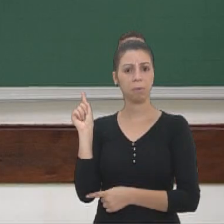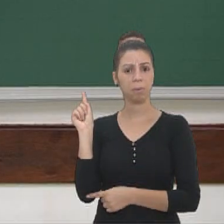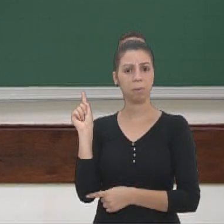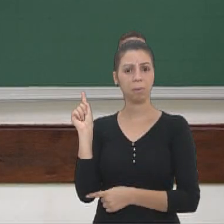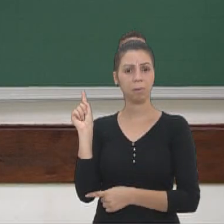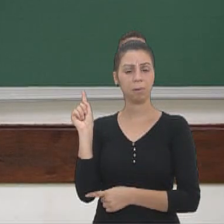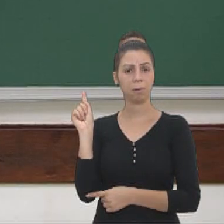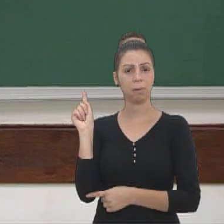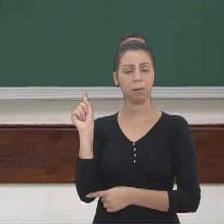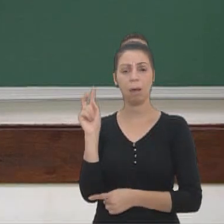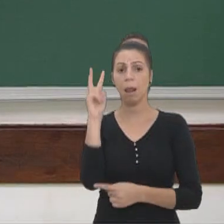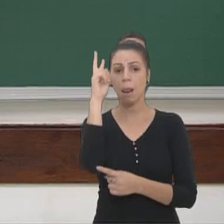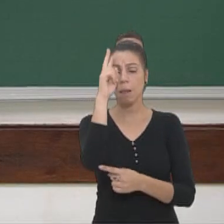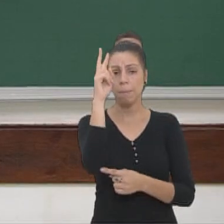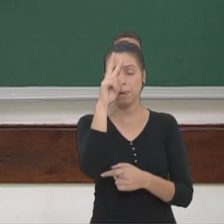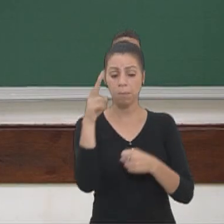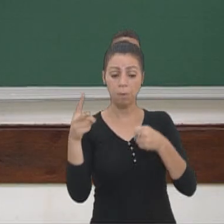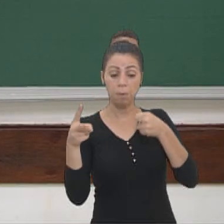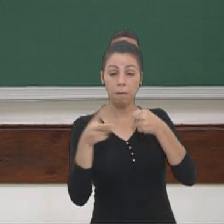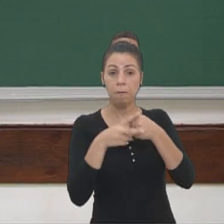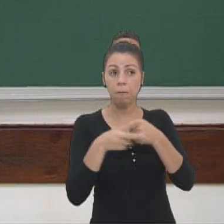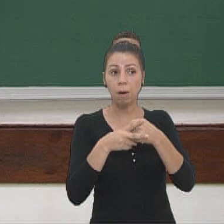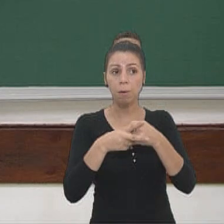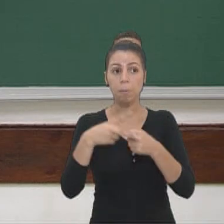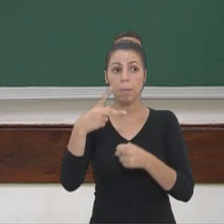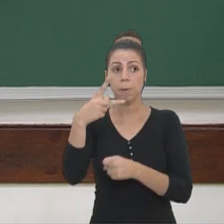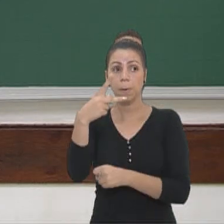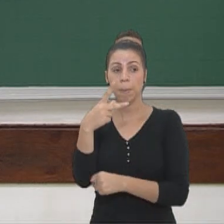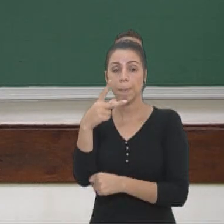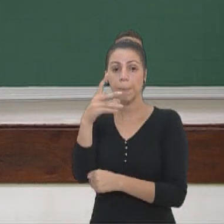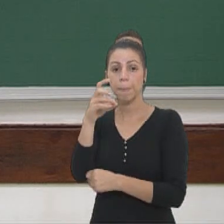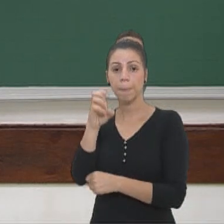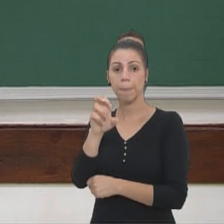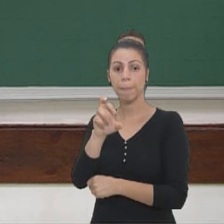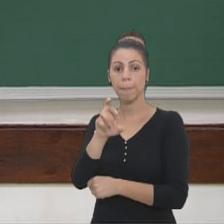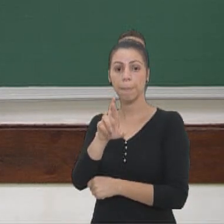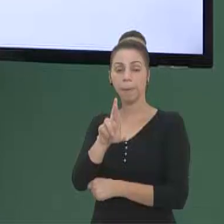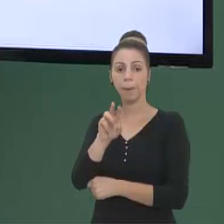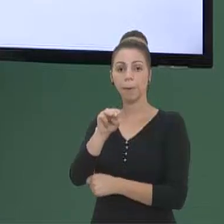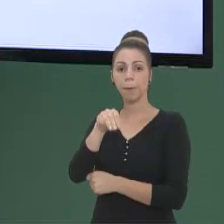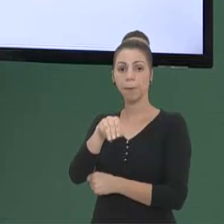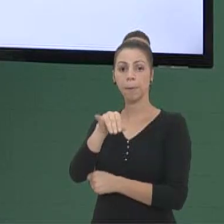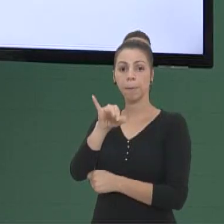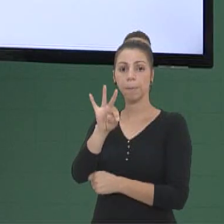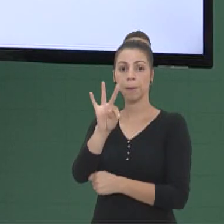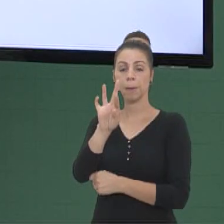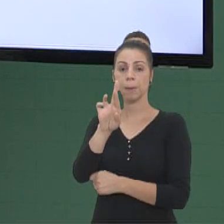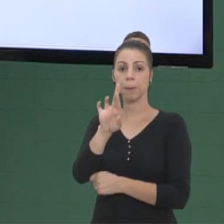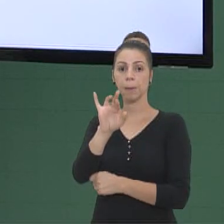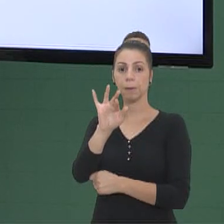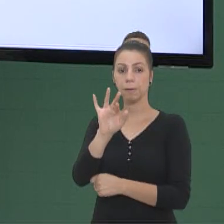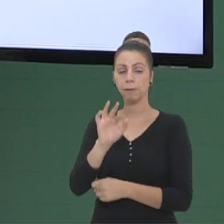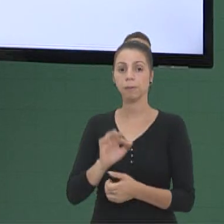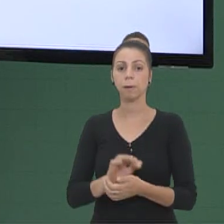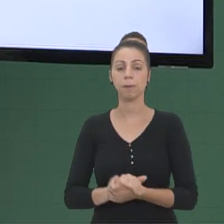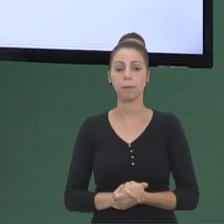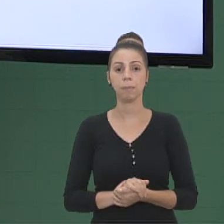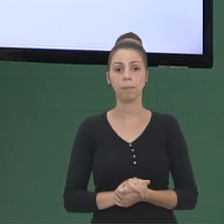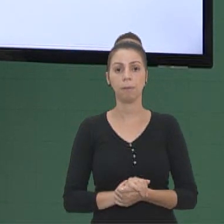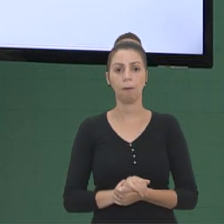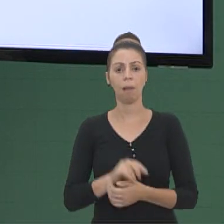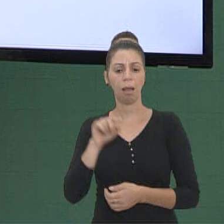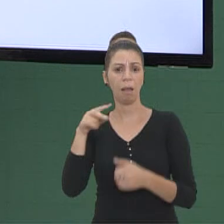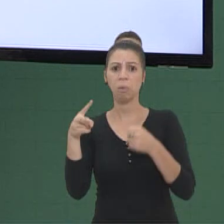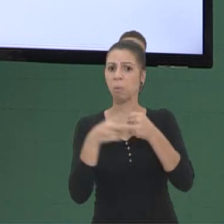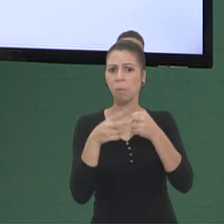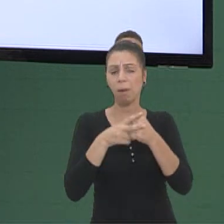verbo aqui, permitir, ele não é um verbo reflexivo. Por isso que a letra B está errada